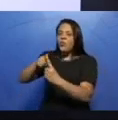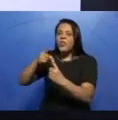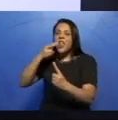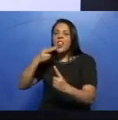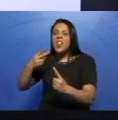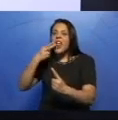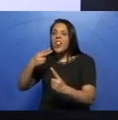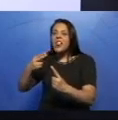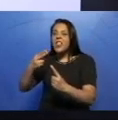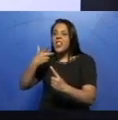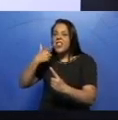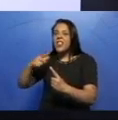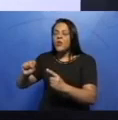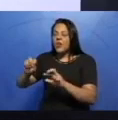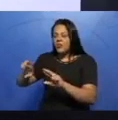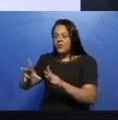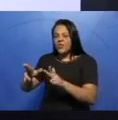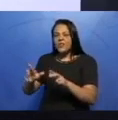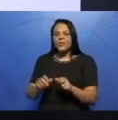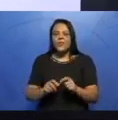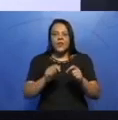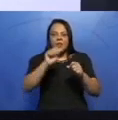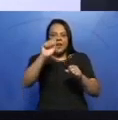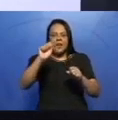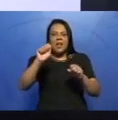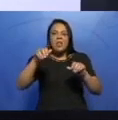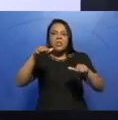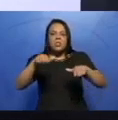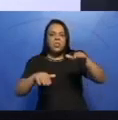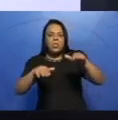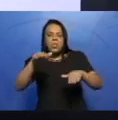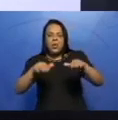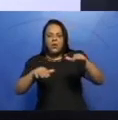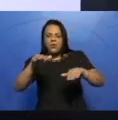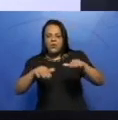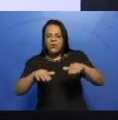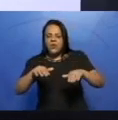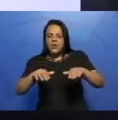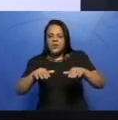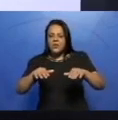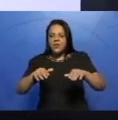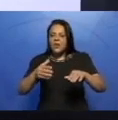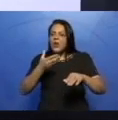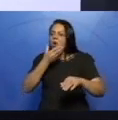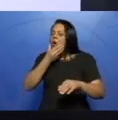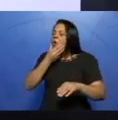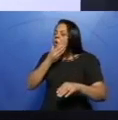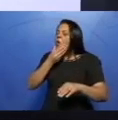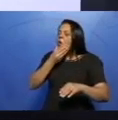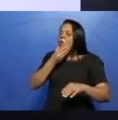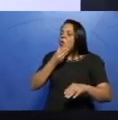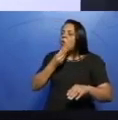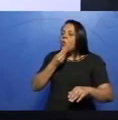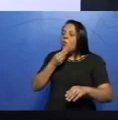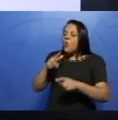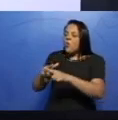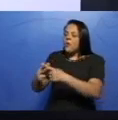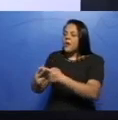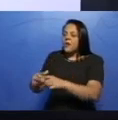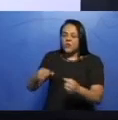modalização. Talvez o mecânico conserte o carro hoje. Então, esse talvez ali, diante do